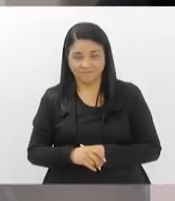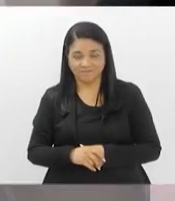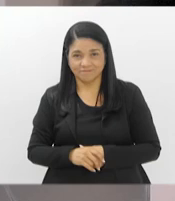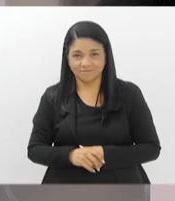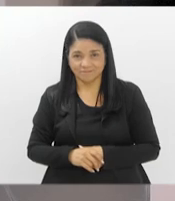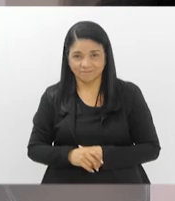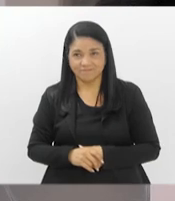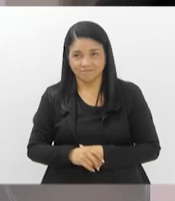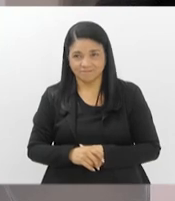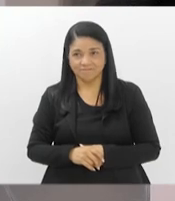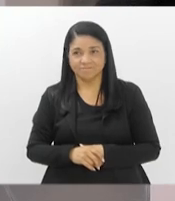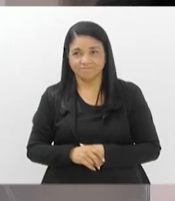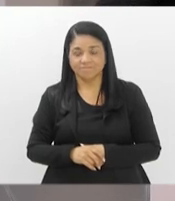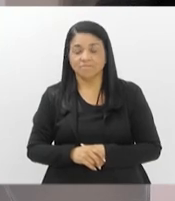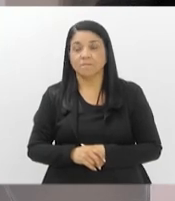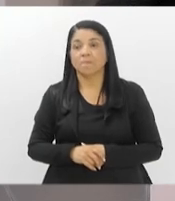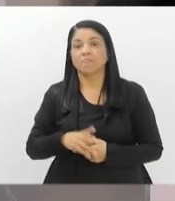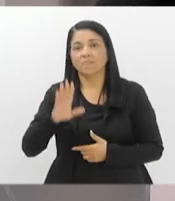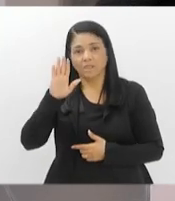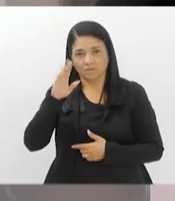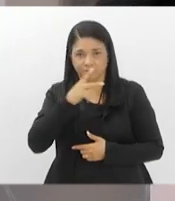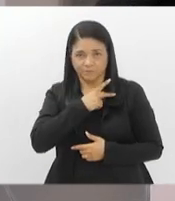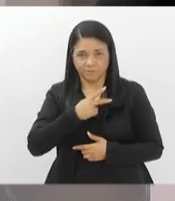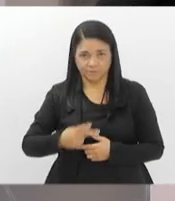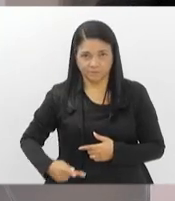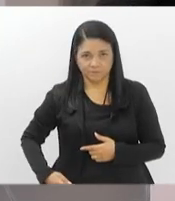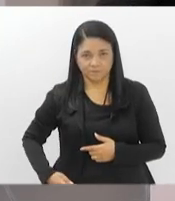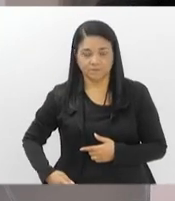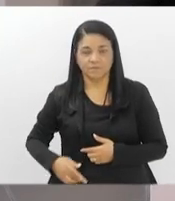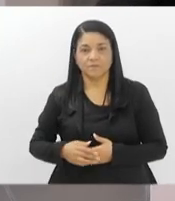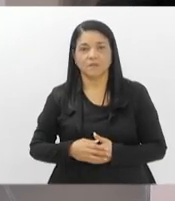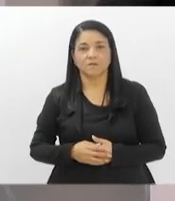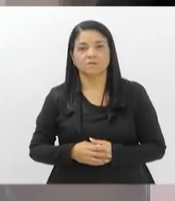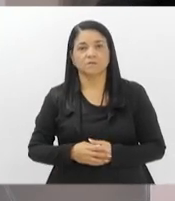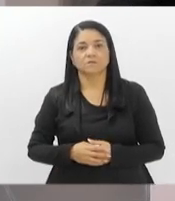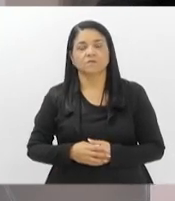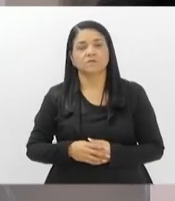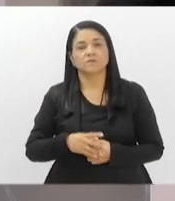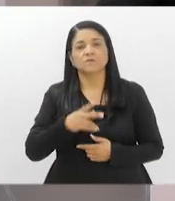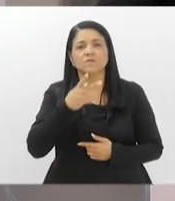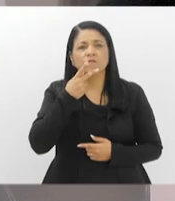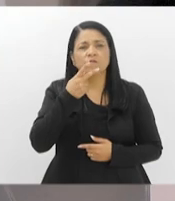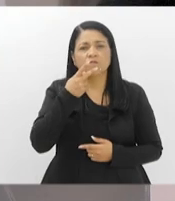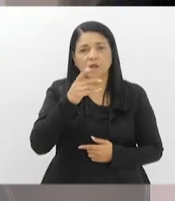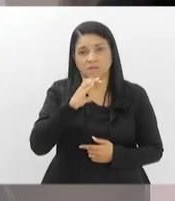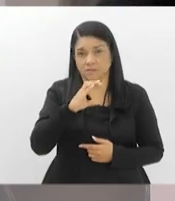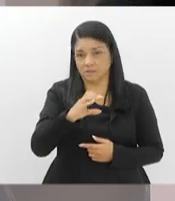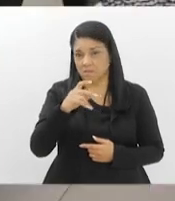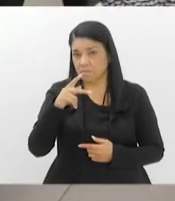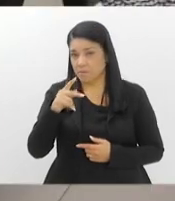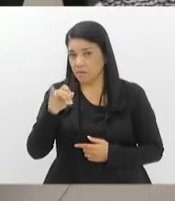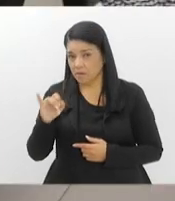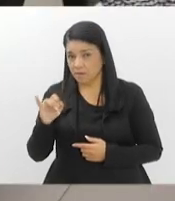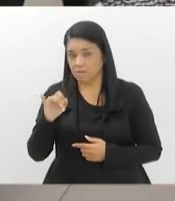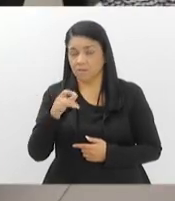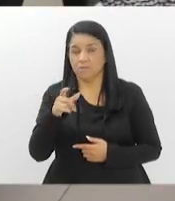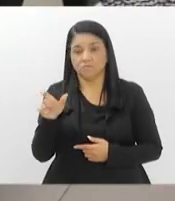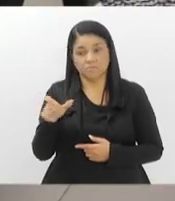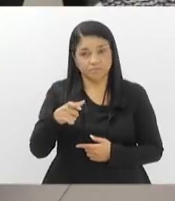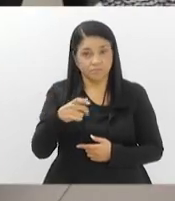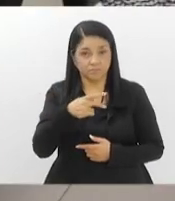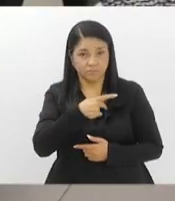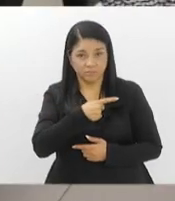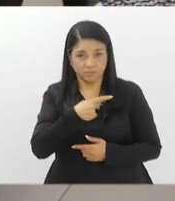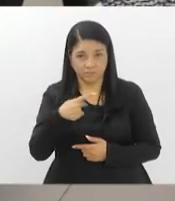né Presidente só uma parte quando a gente fala de CPI de plano de saúde Só